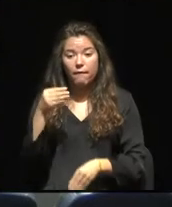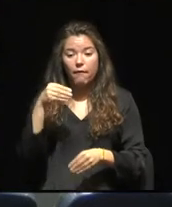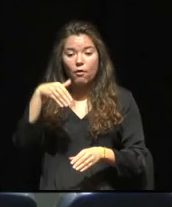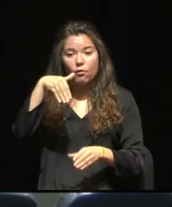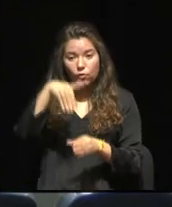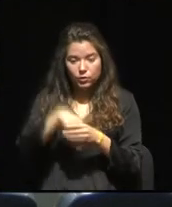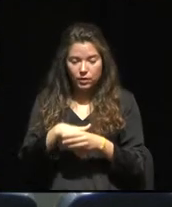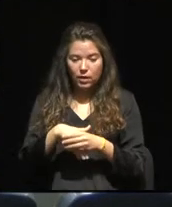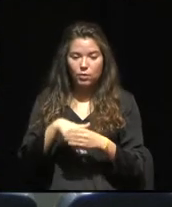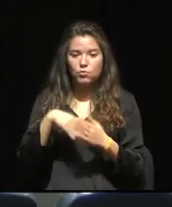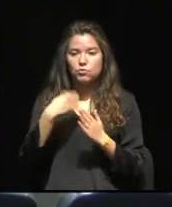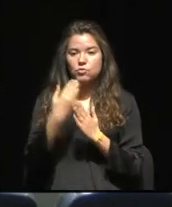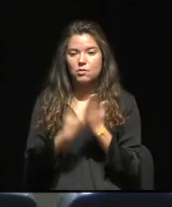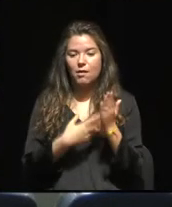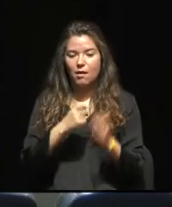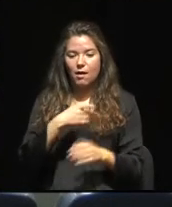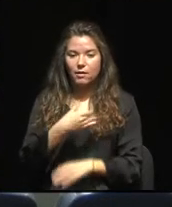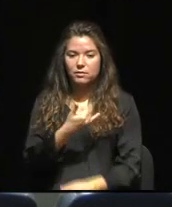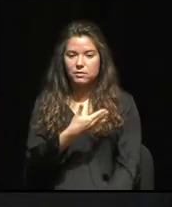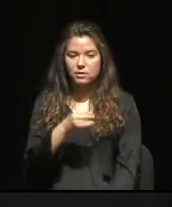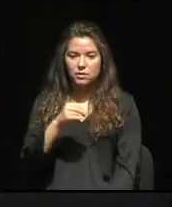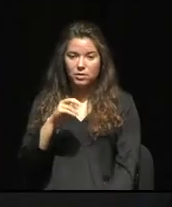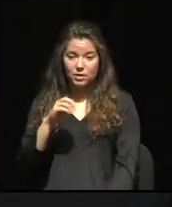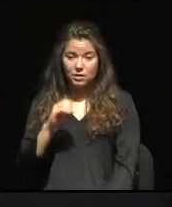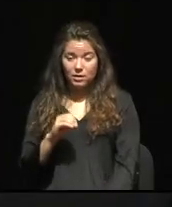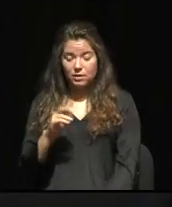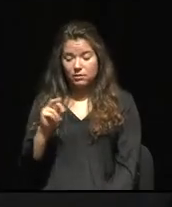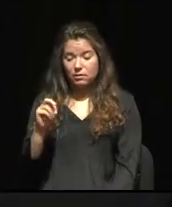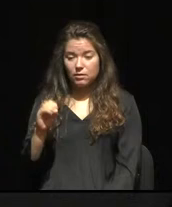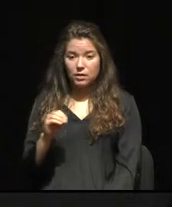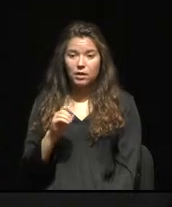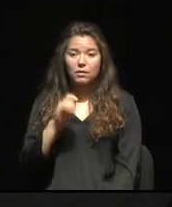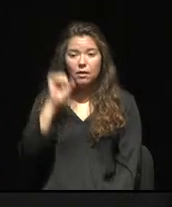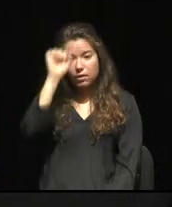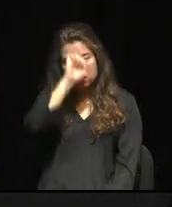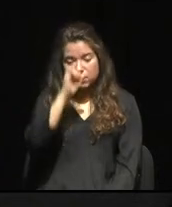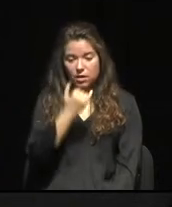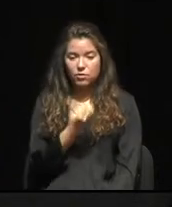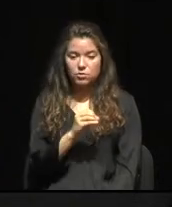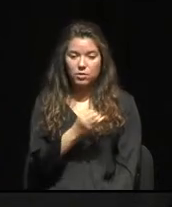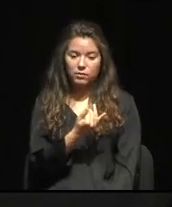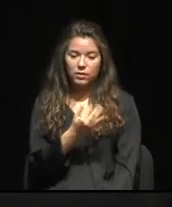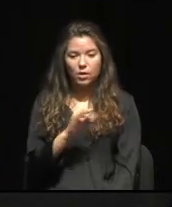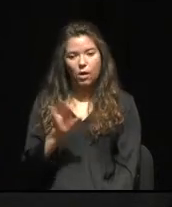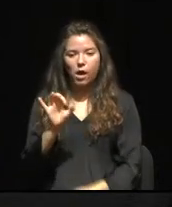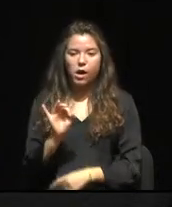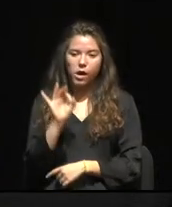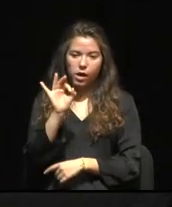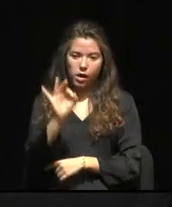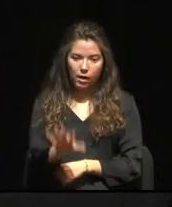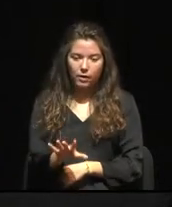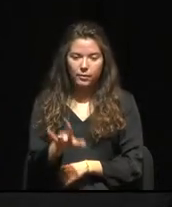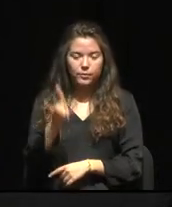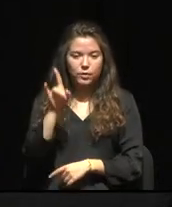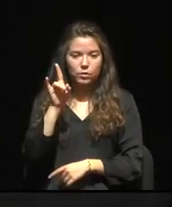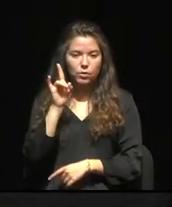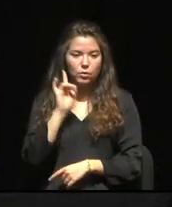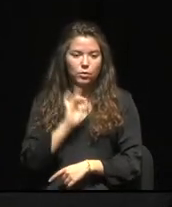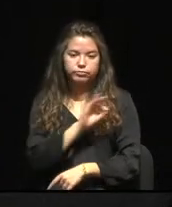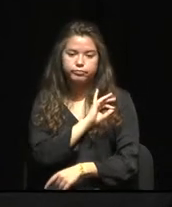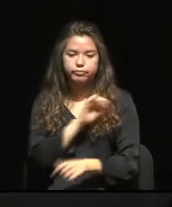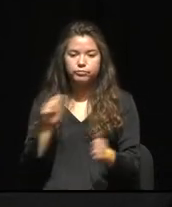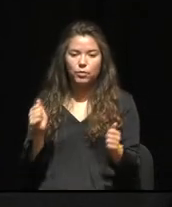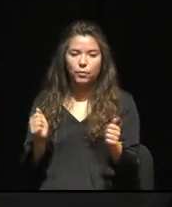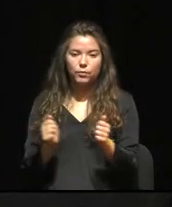a ata 103 de 30 de Janeiro 2024 com as sugestões do deputado José Inácio